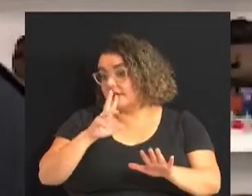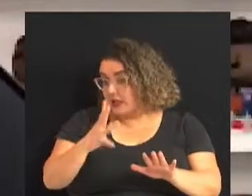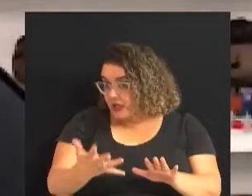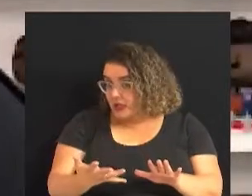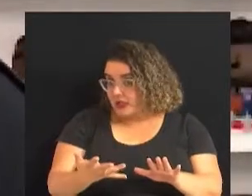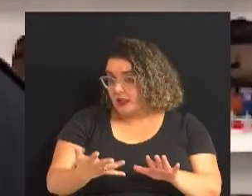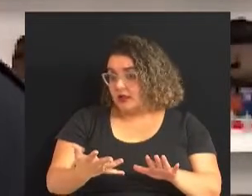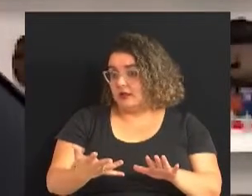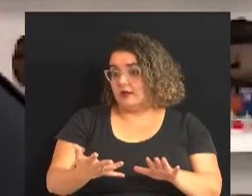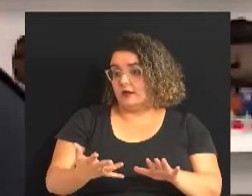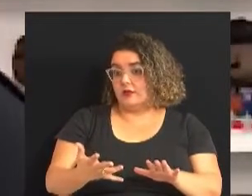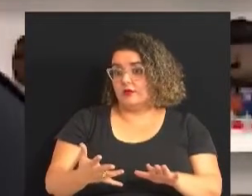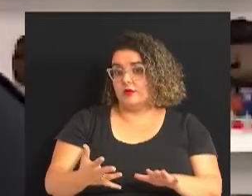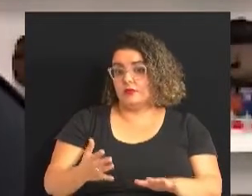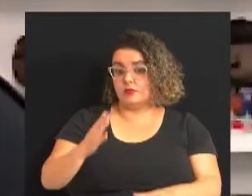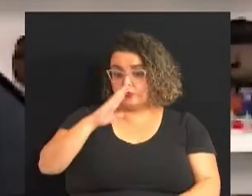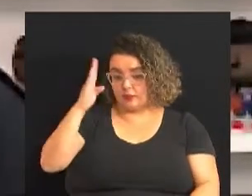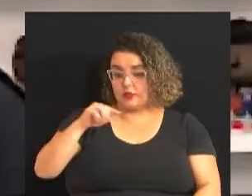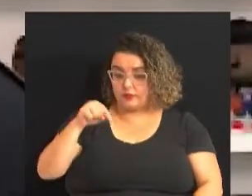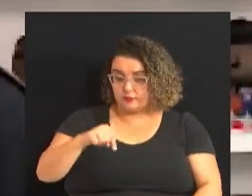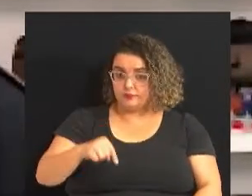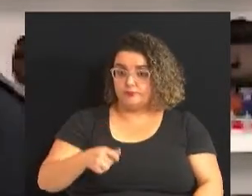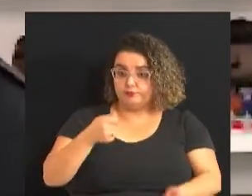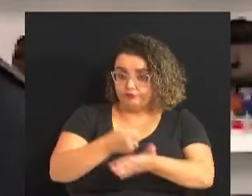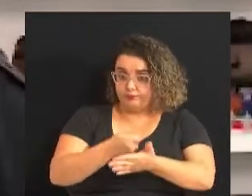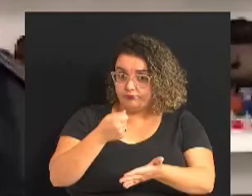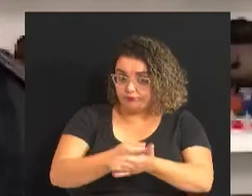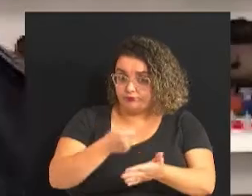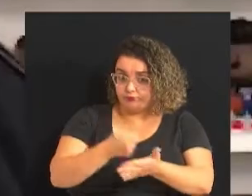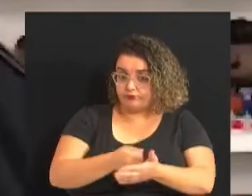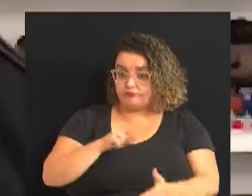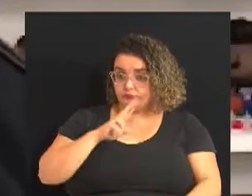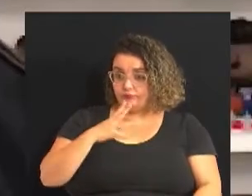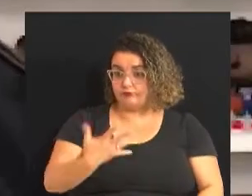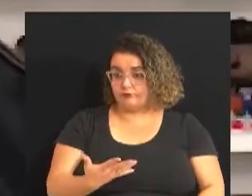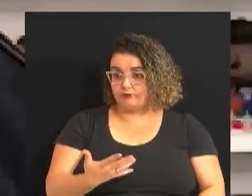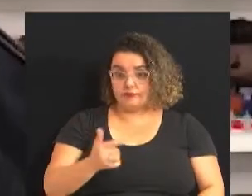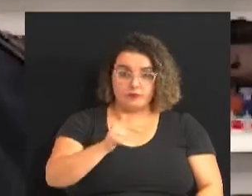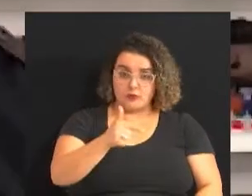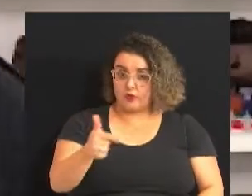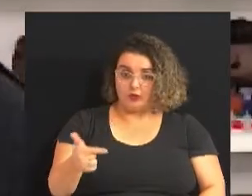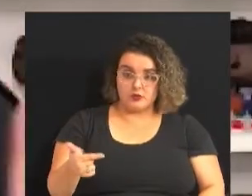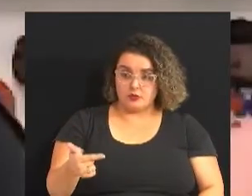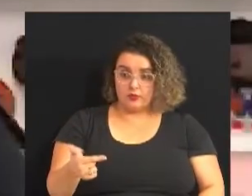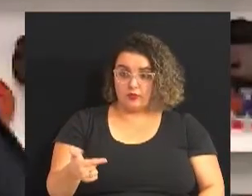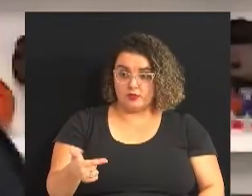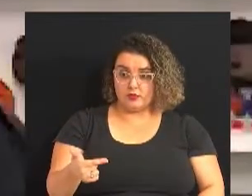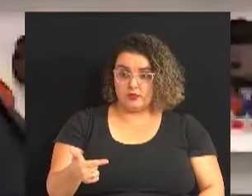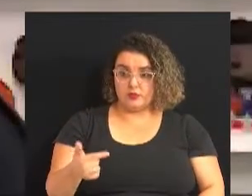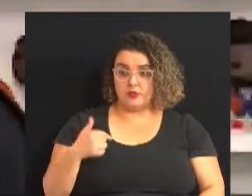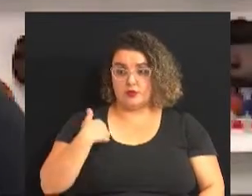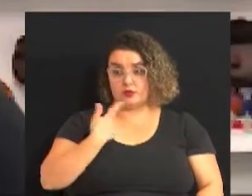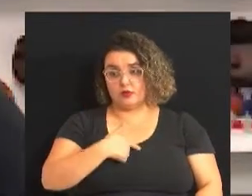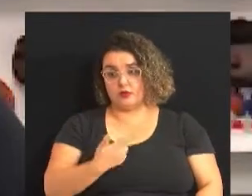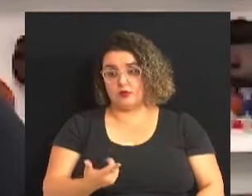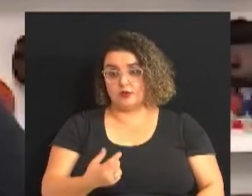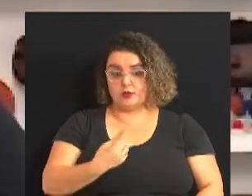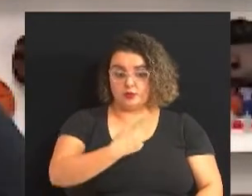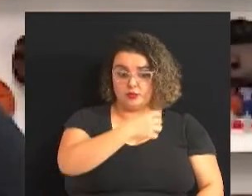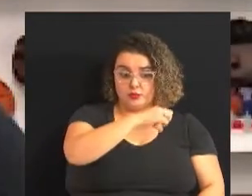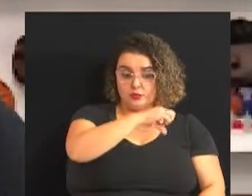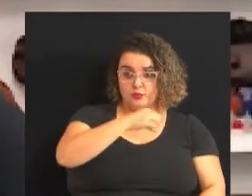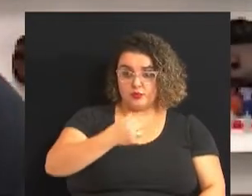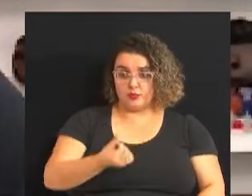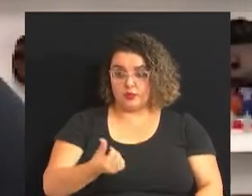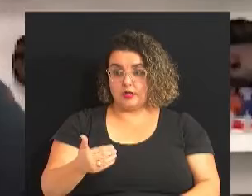que vale para o brasileiro aqui, que cobra muitos resultados, a gente não teve. E a gente chegou a ficar, de 96 a